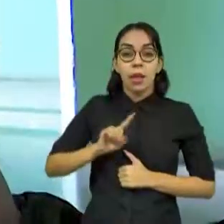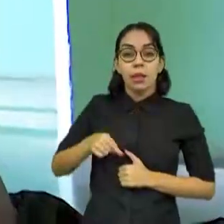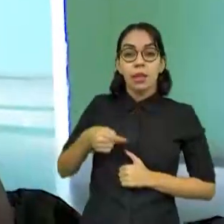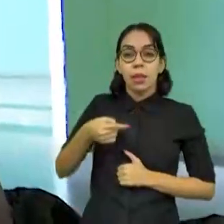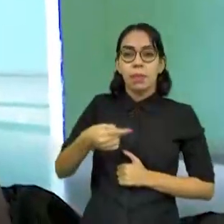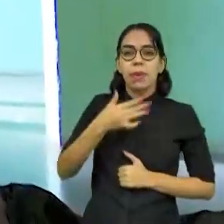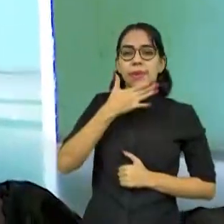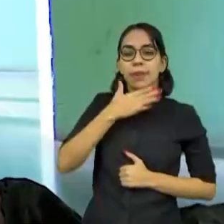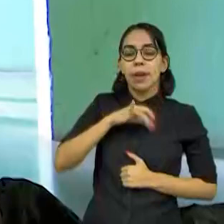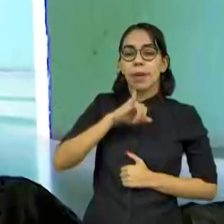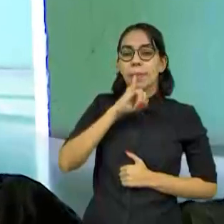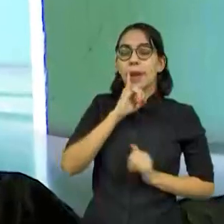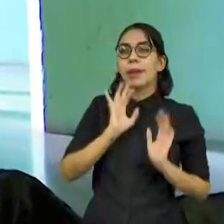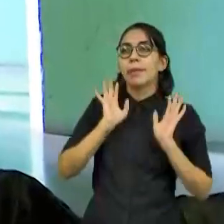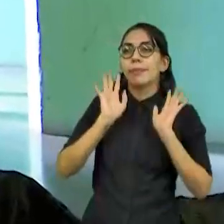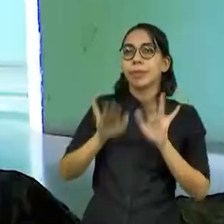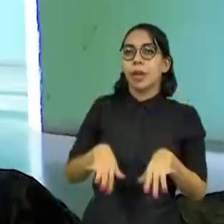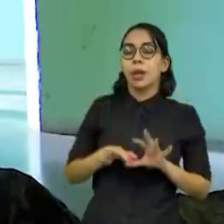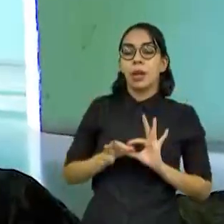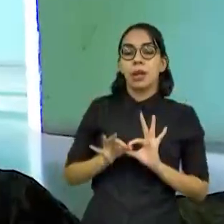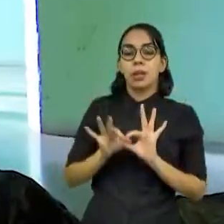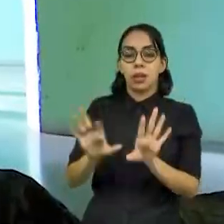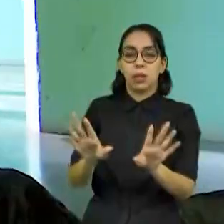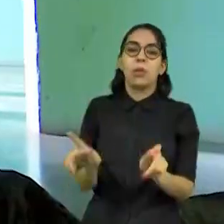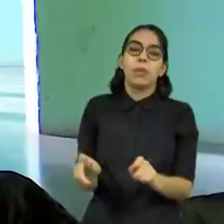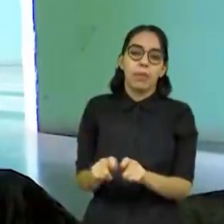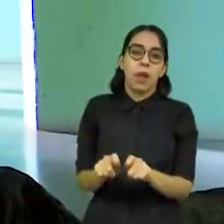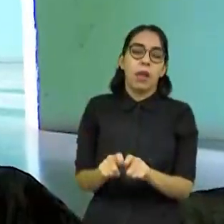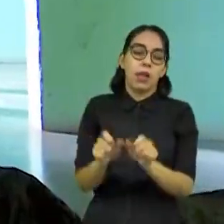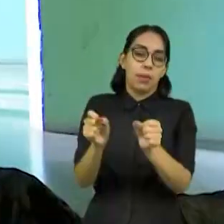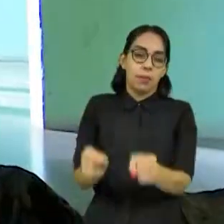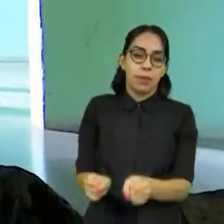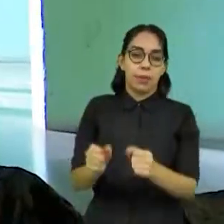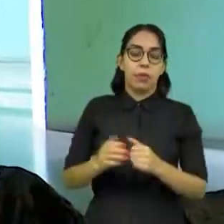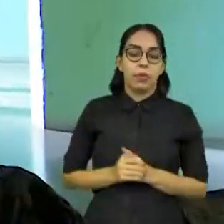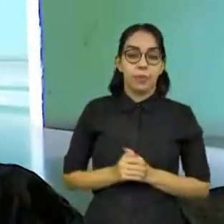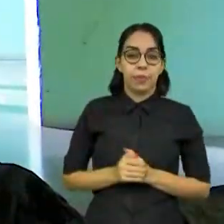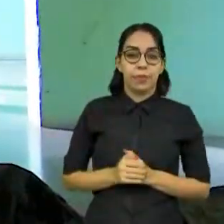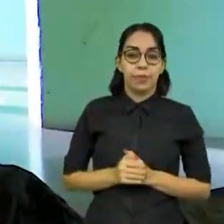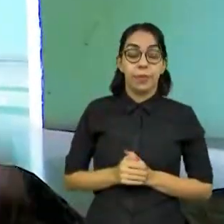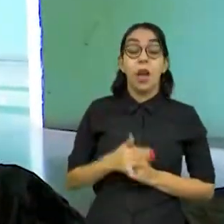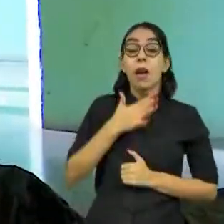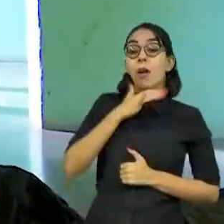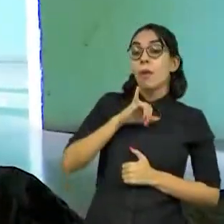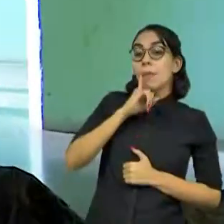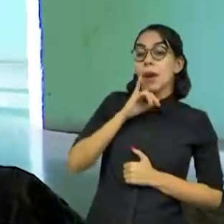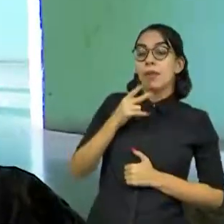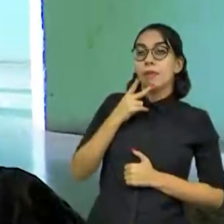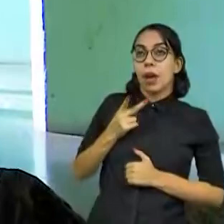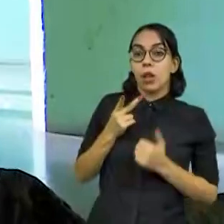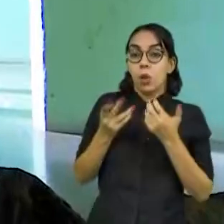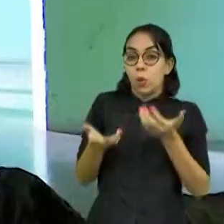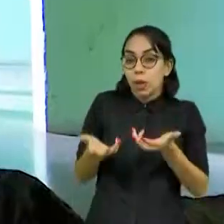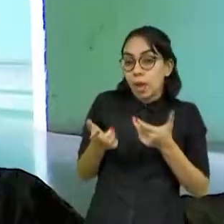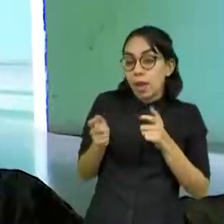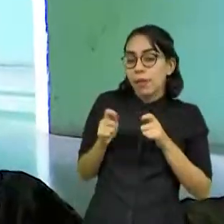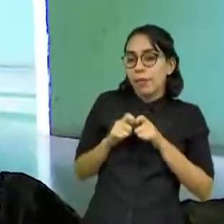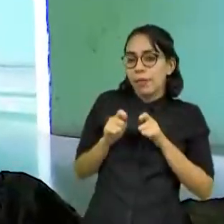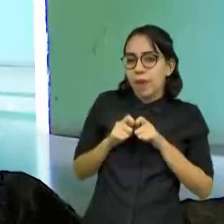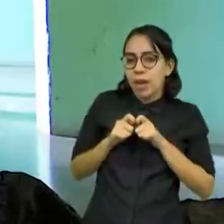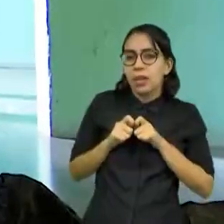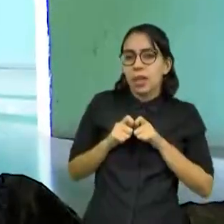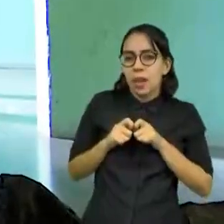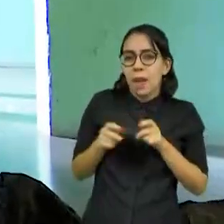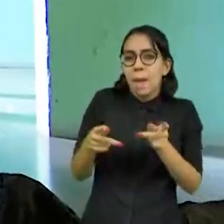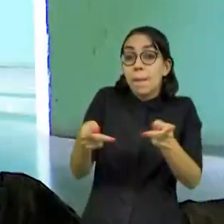Desistiu de proibir a menina de fazer louça. Já que vocês querem fazer louça, faço louça grande, que essas miúdas não têm muito